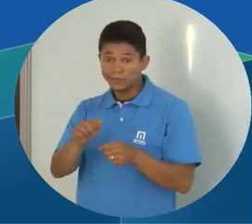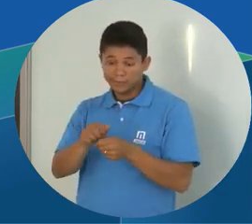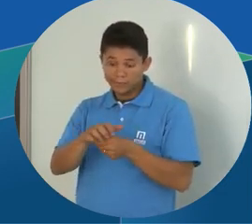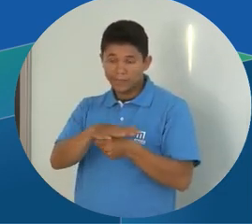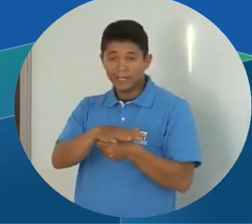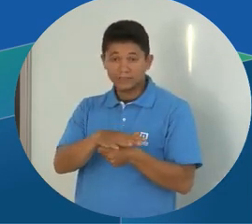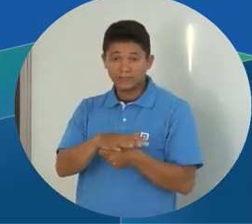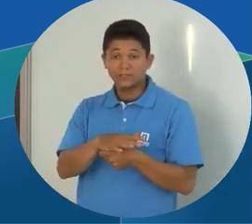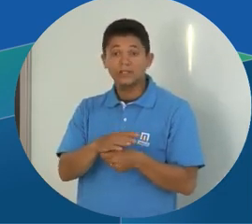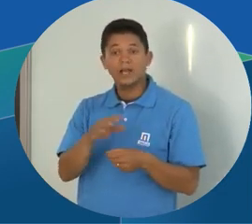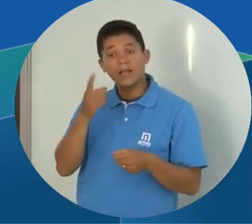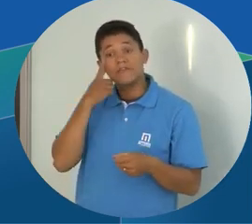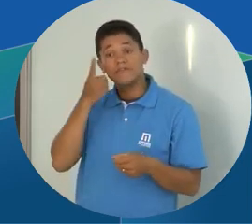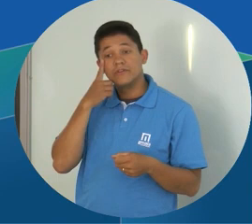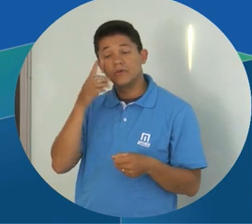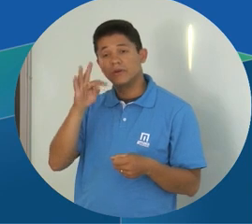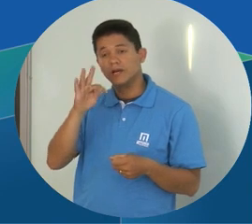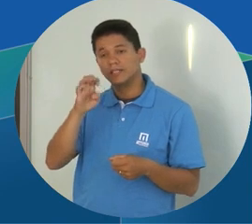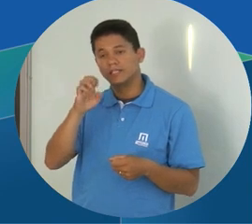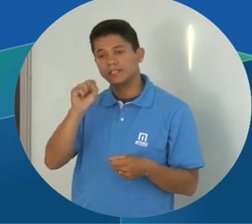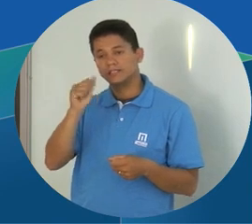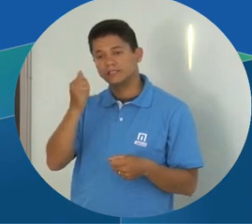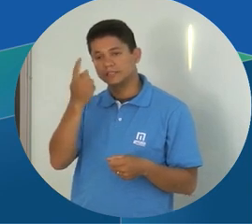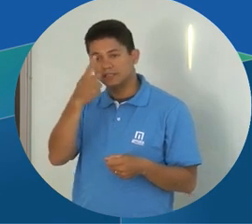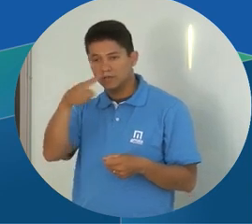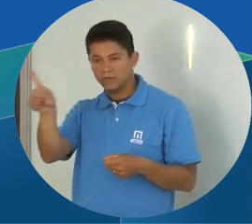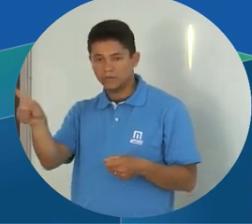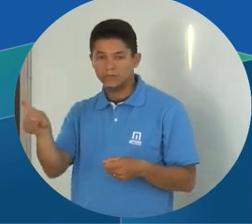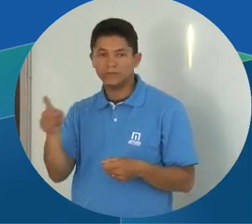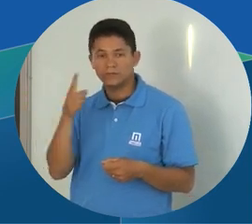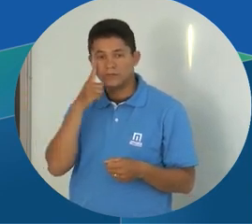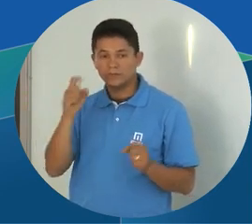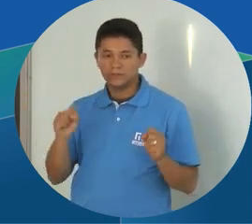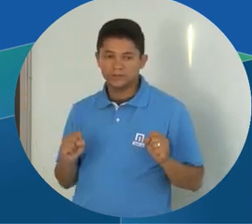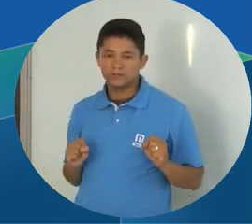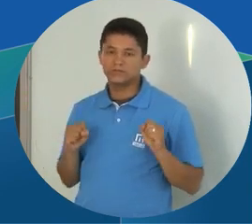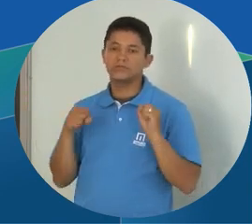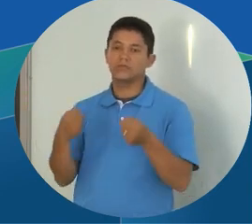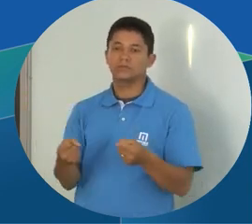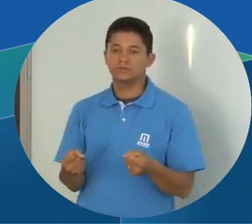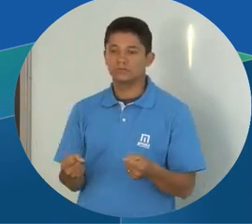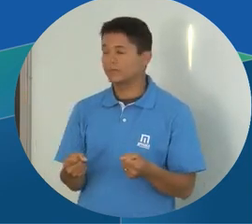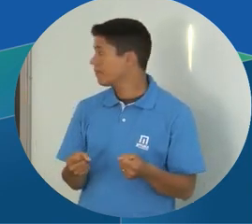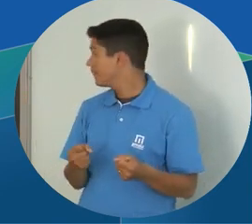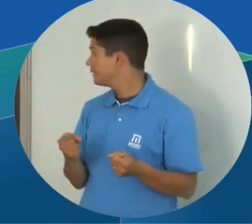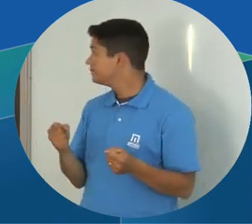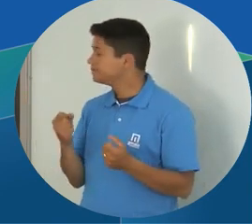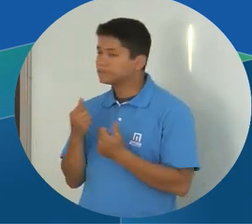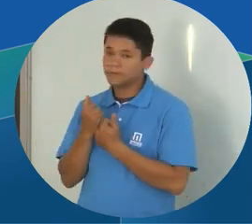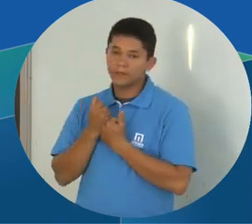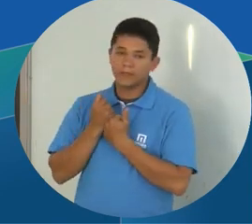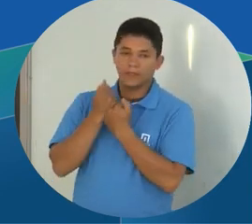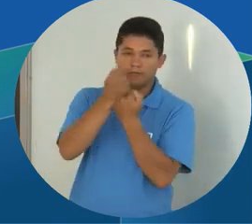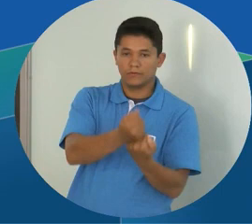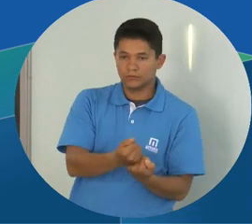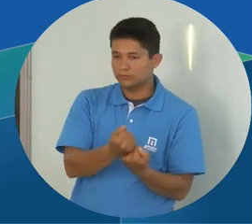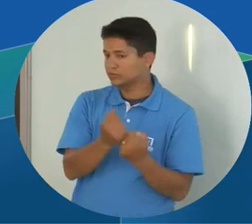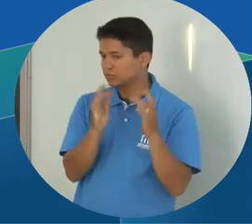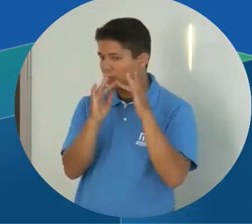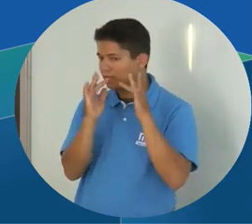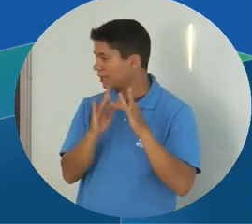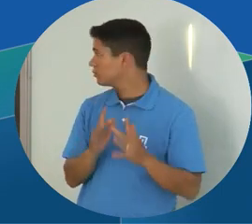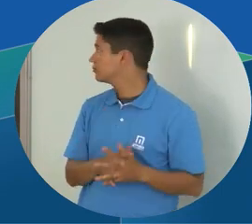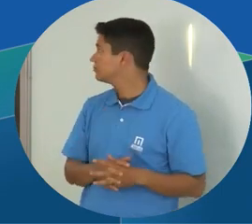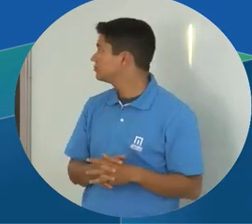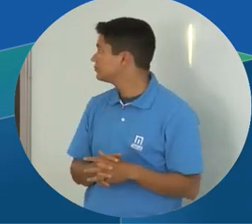tensões precisaram ser verificadas até para o esforço imposto pelo reforço nesse contato. Então,